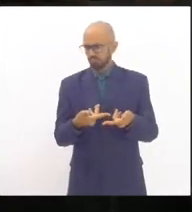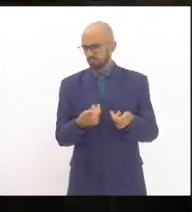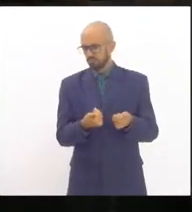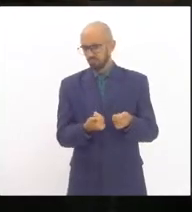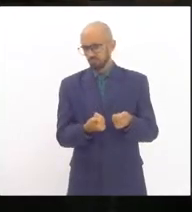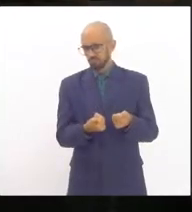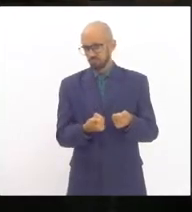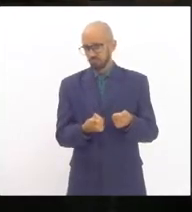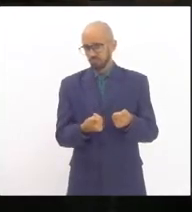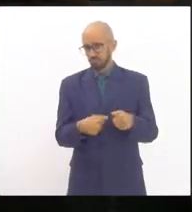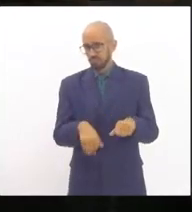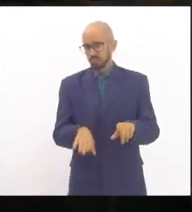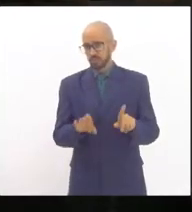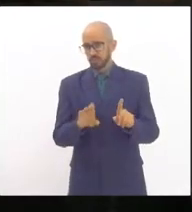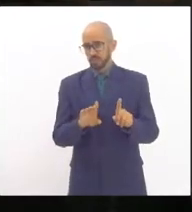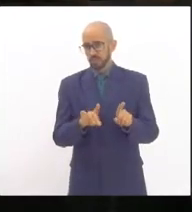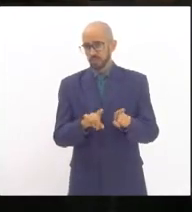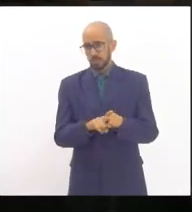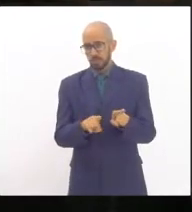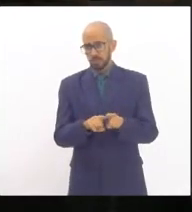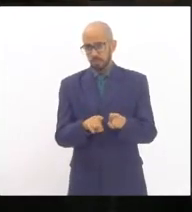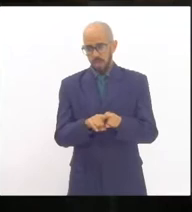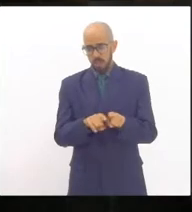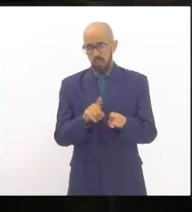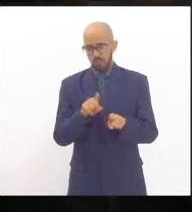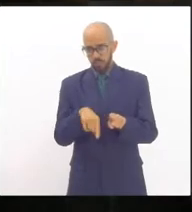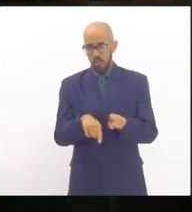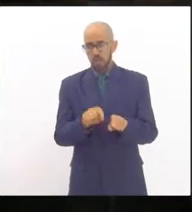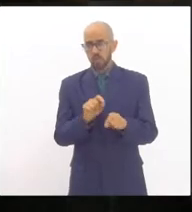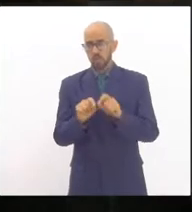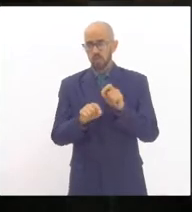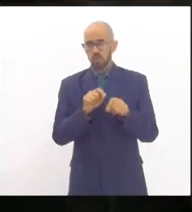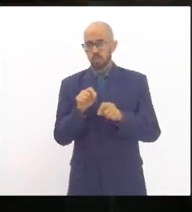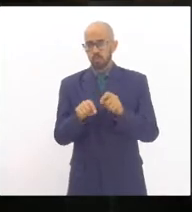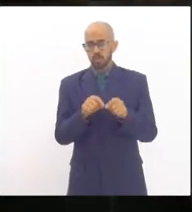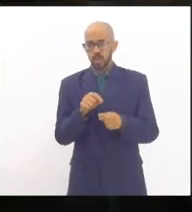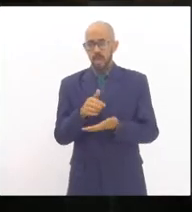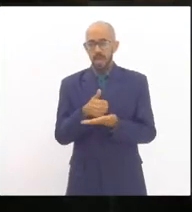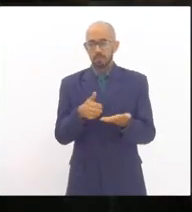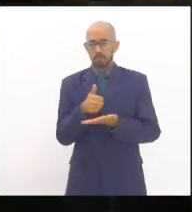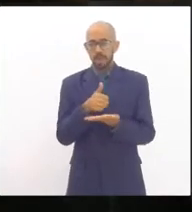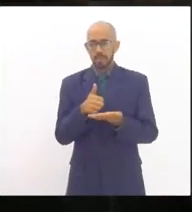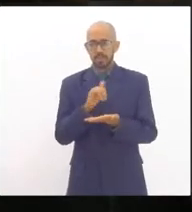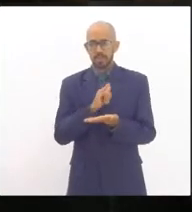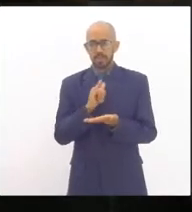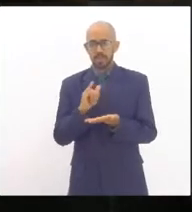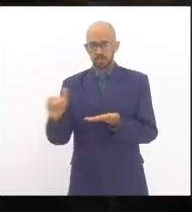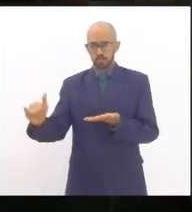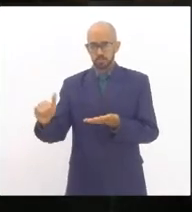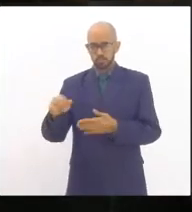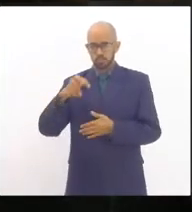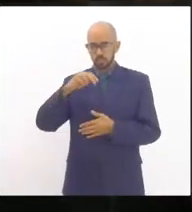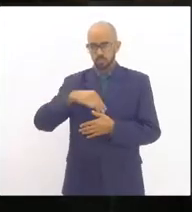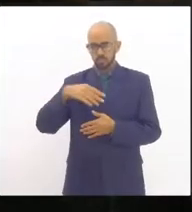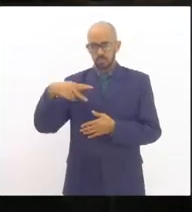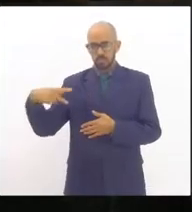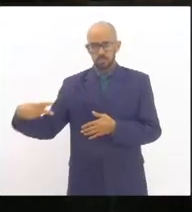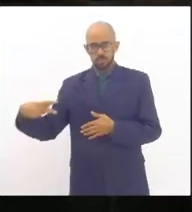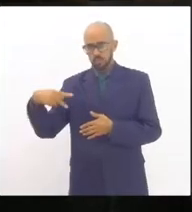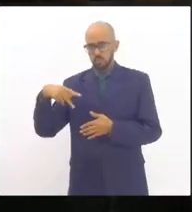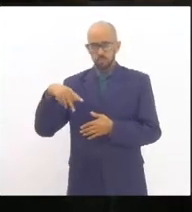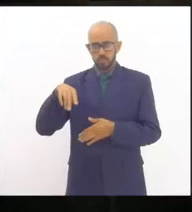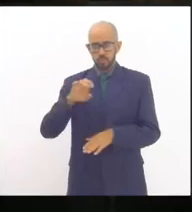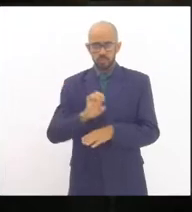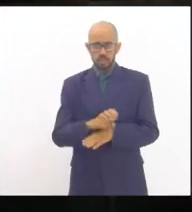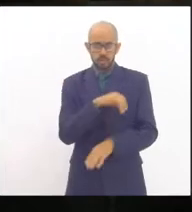que inclusive foi um dos embasamentos da denúncia do Ministério Público Estadual